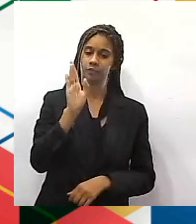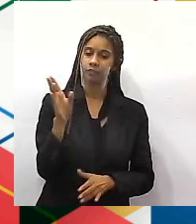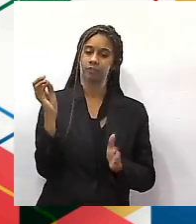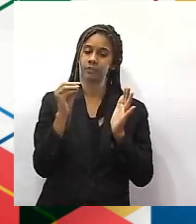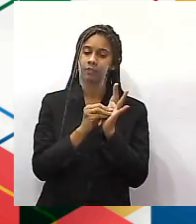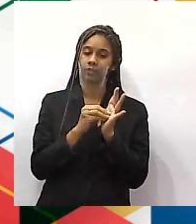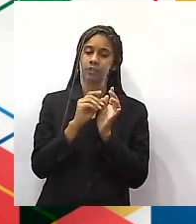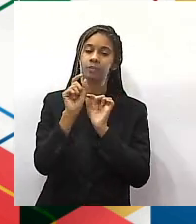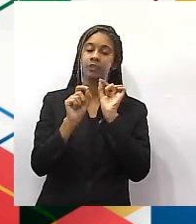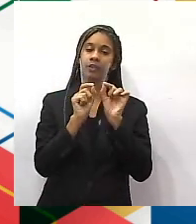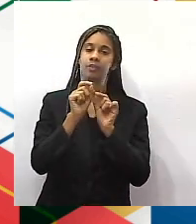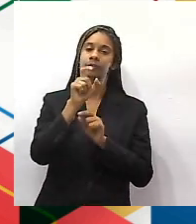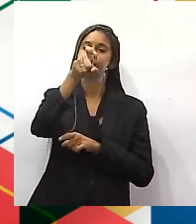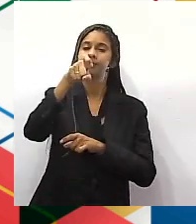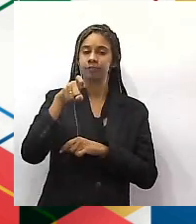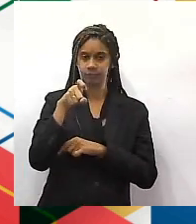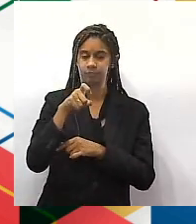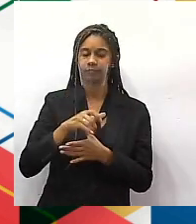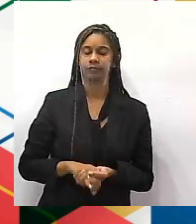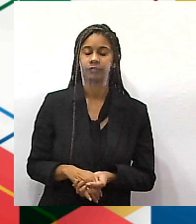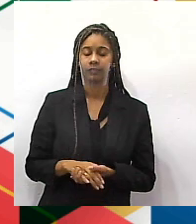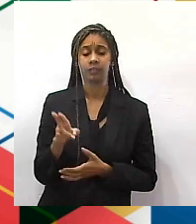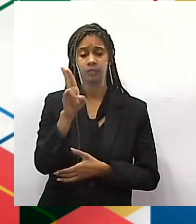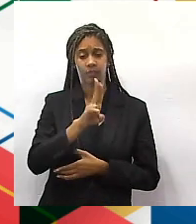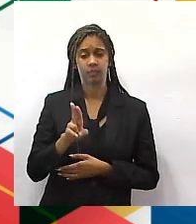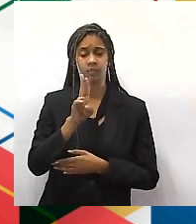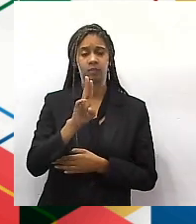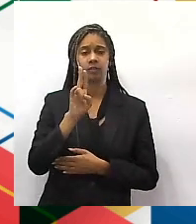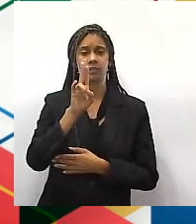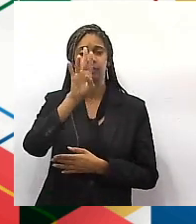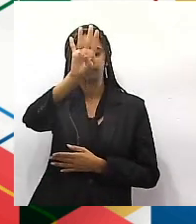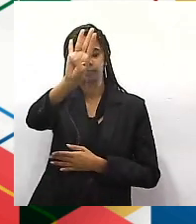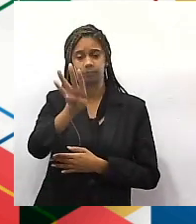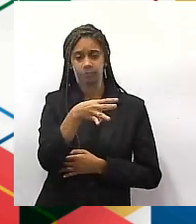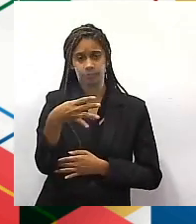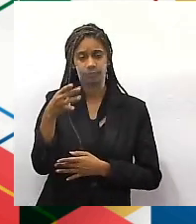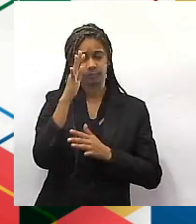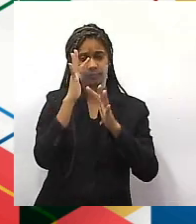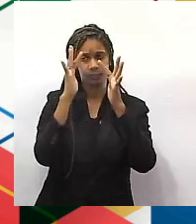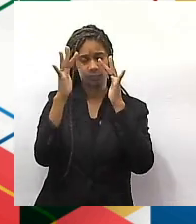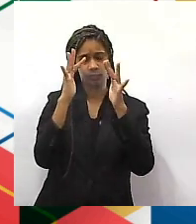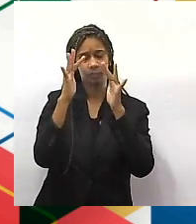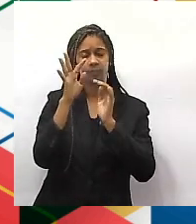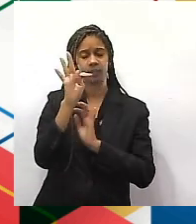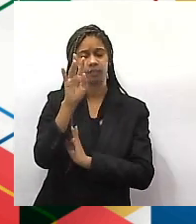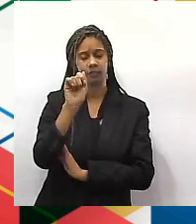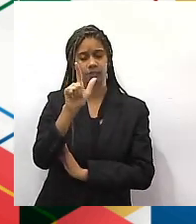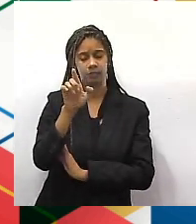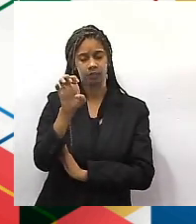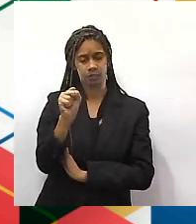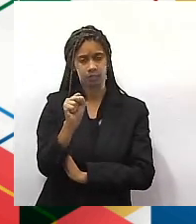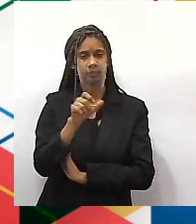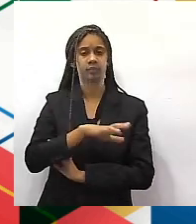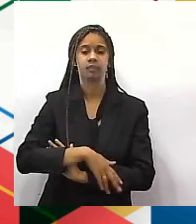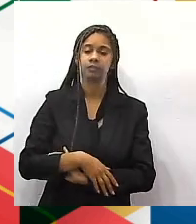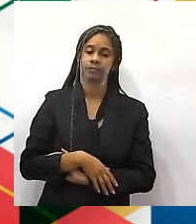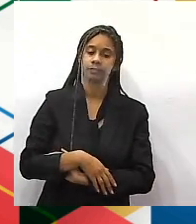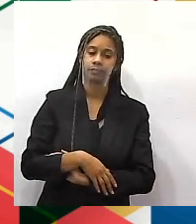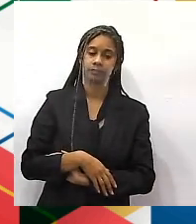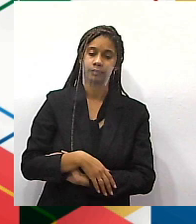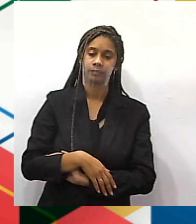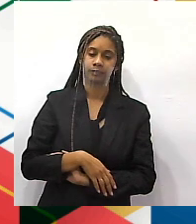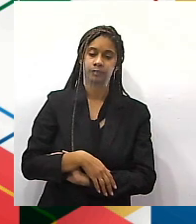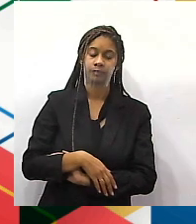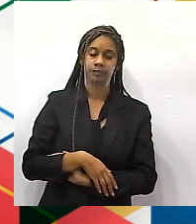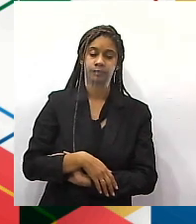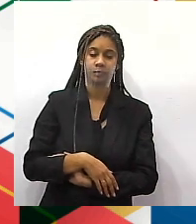aqui pelo X. Então eu vou e aplico o Teorema de Tales. E você escolhe como é que você quer aplicar o Teorema de Tales. Vamos fazer uma das